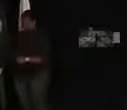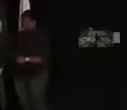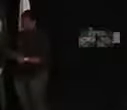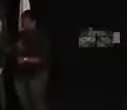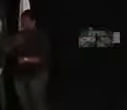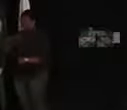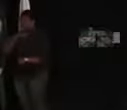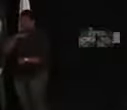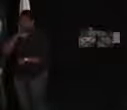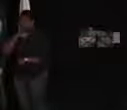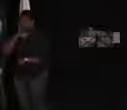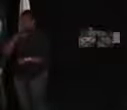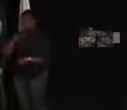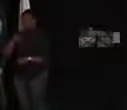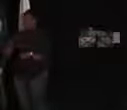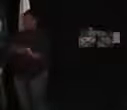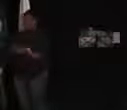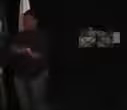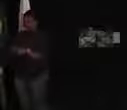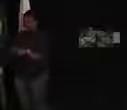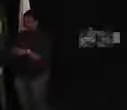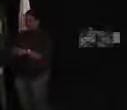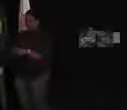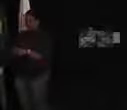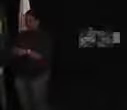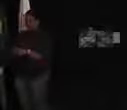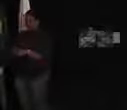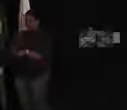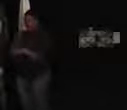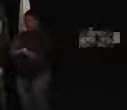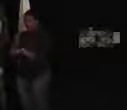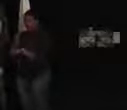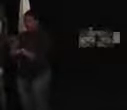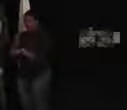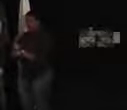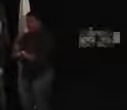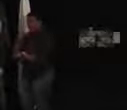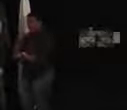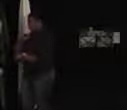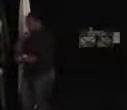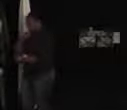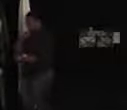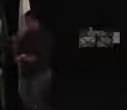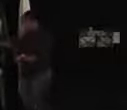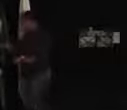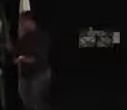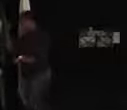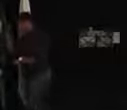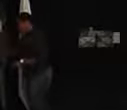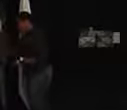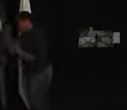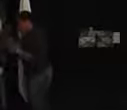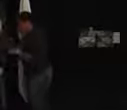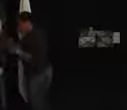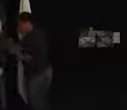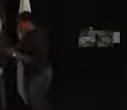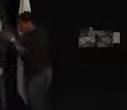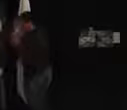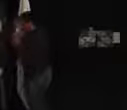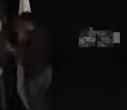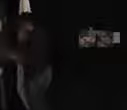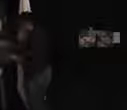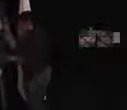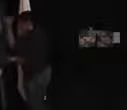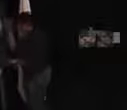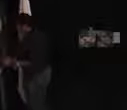eles têm um trabalho disciplinar em casa, com os pais, tudo, olha, você consegue, você precisa conseguir